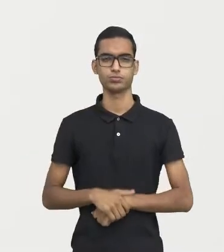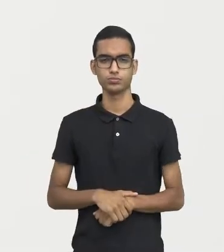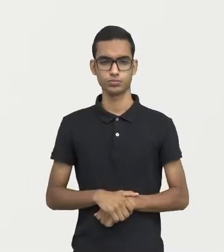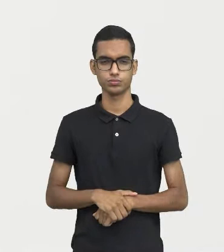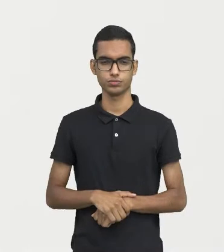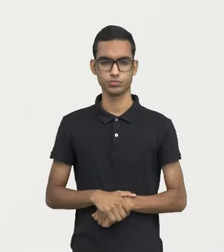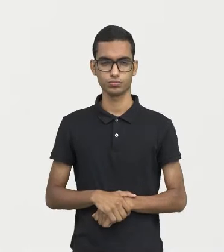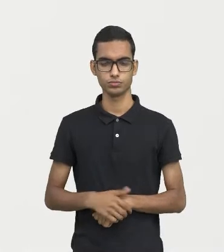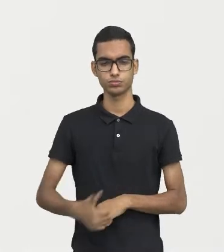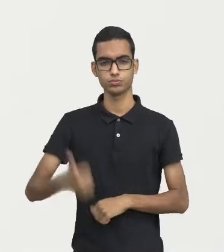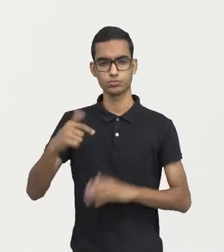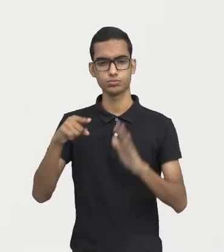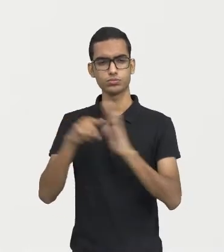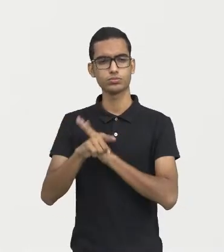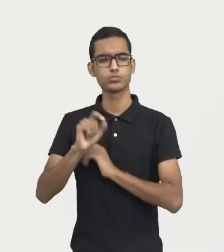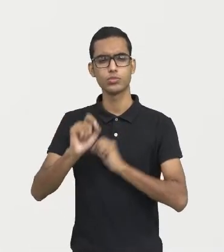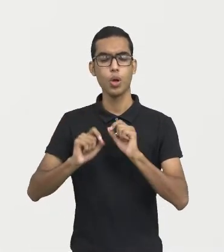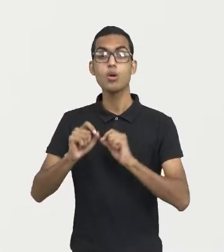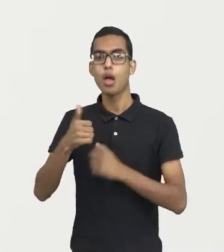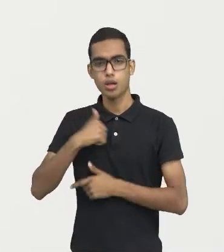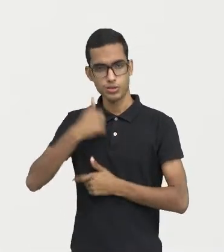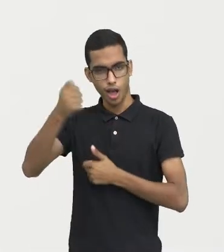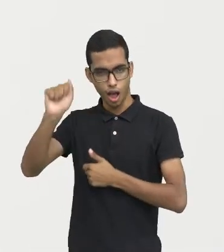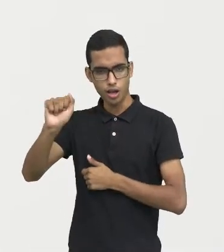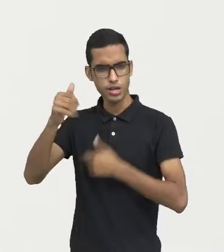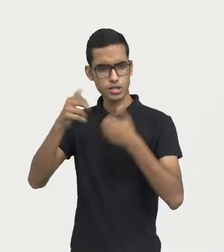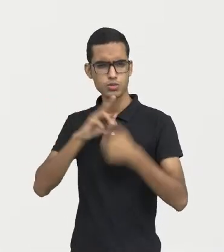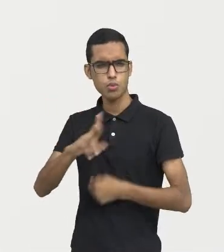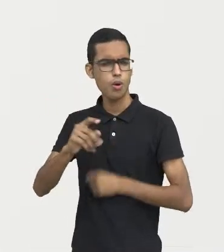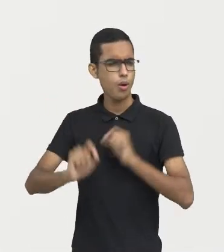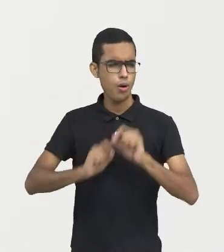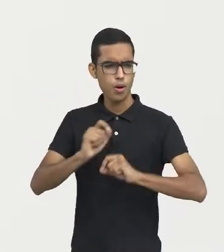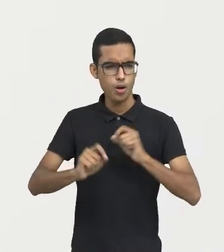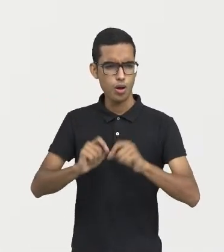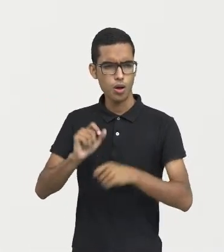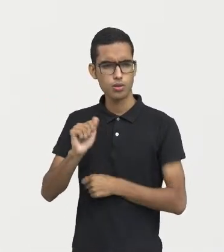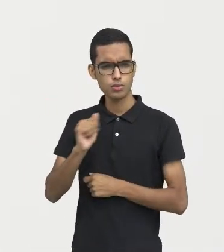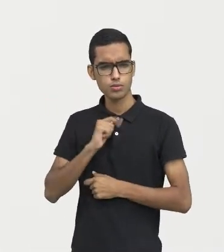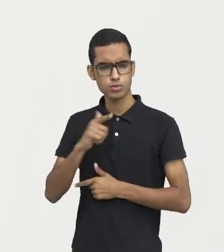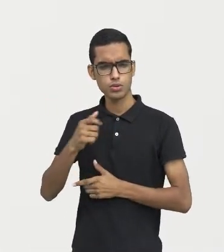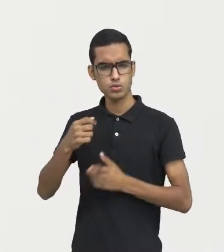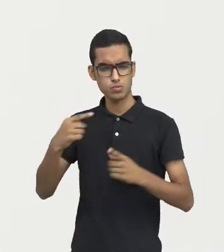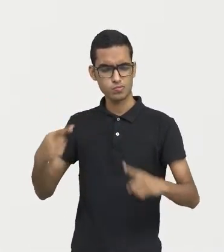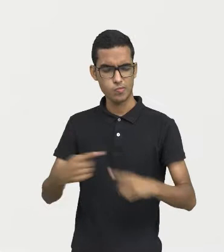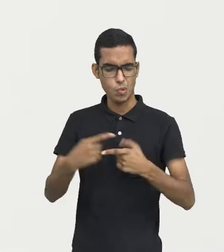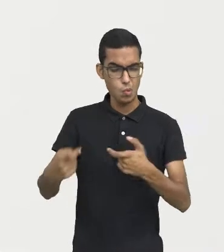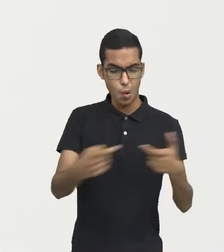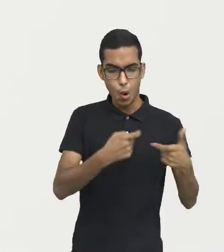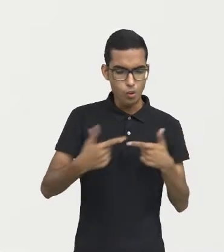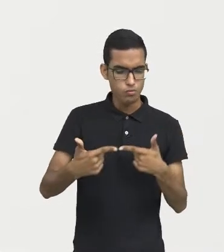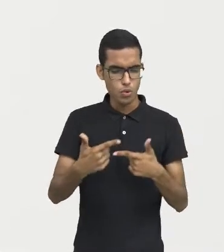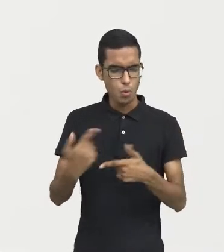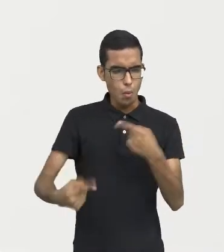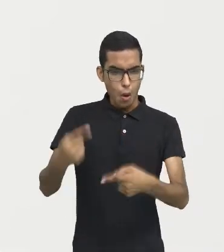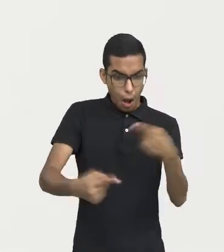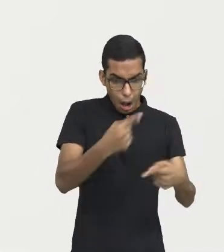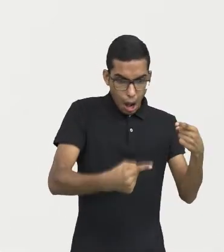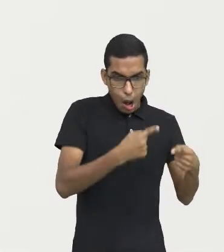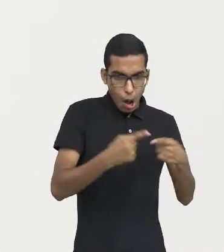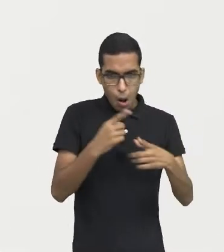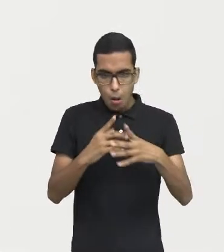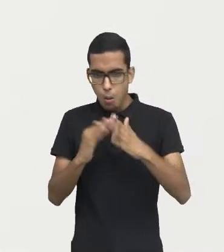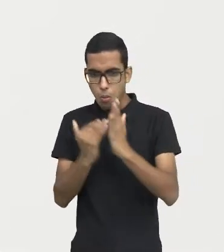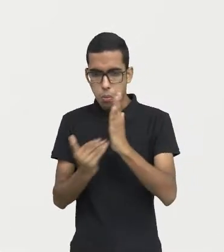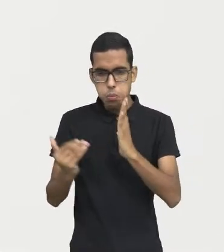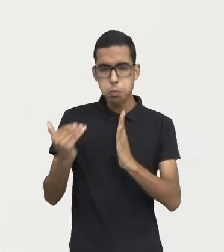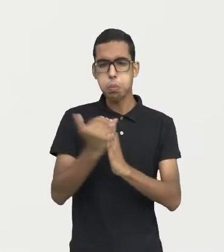questão diz: o abrandamento das tensões políticas e sociais. Isso não era característica, então, porque não teve esse abrandamento,